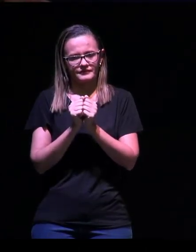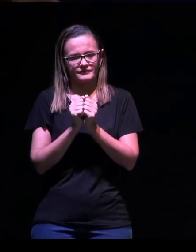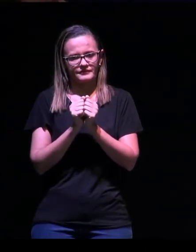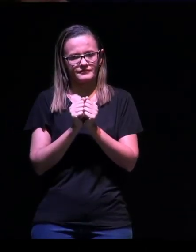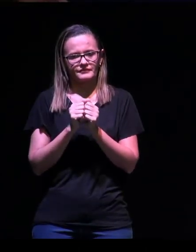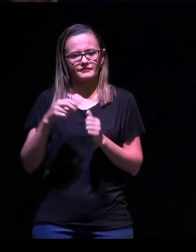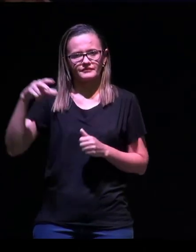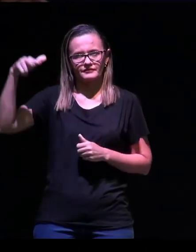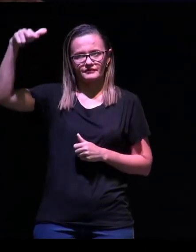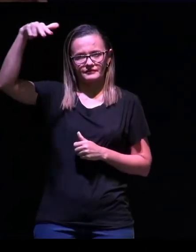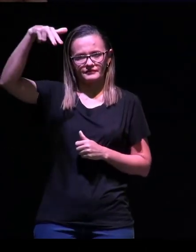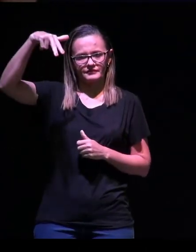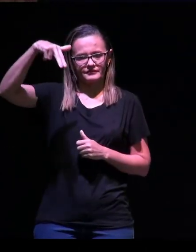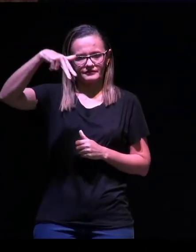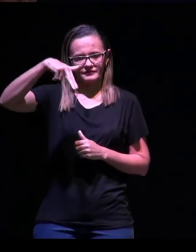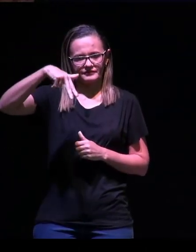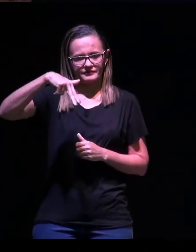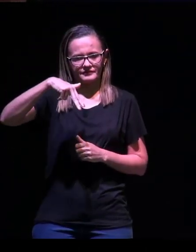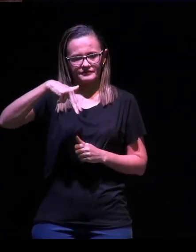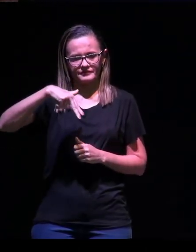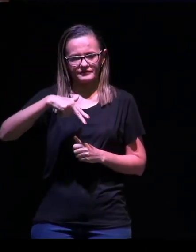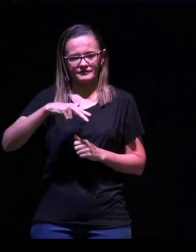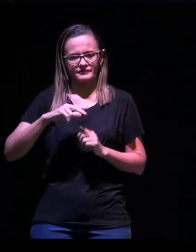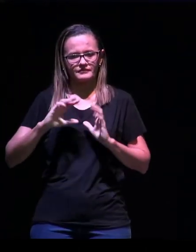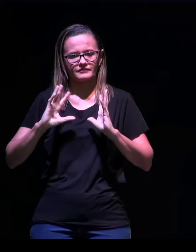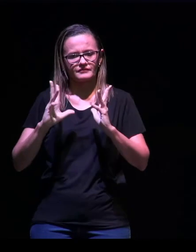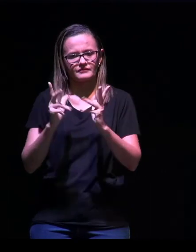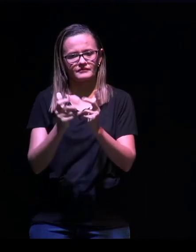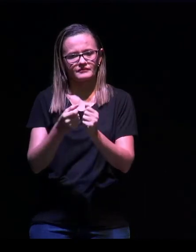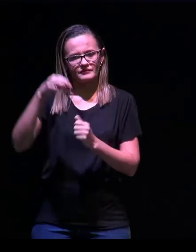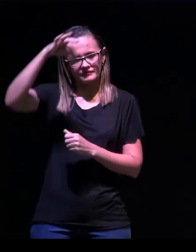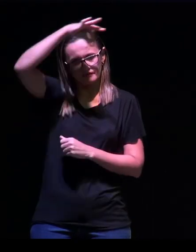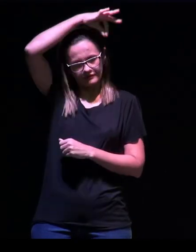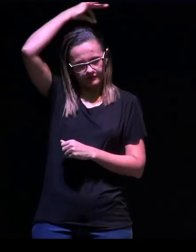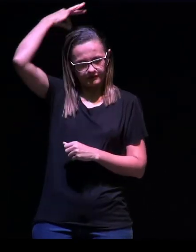Virá o Senhor meu Deus e todos os santos com ele. Quem são os santos?